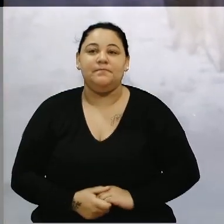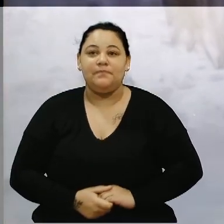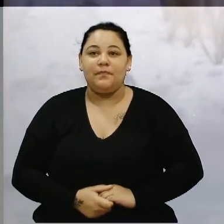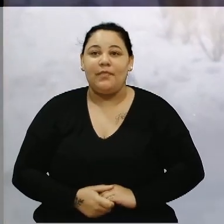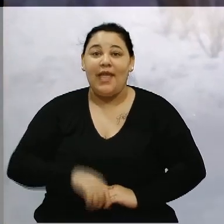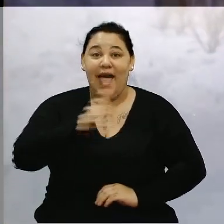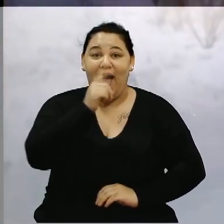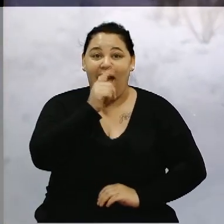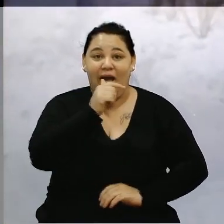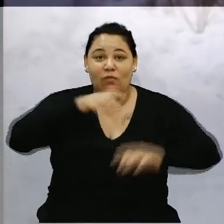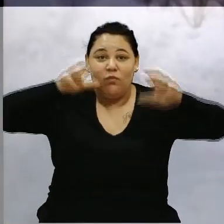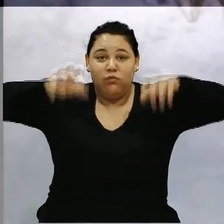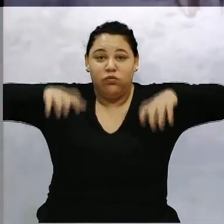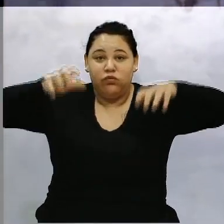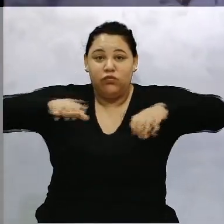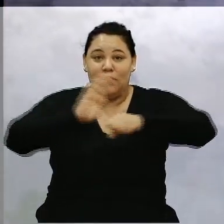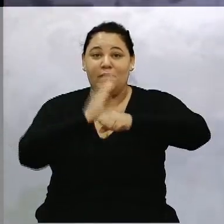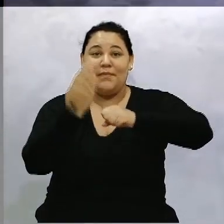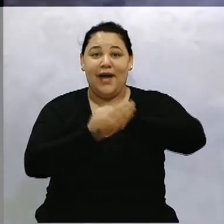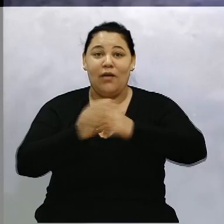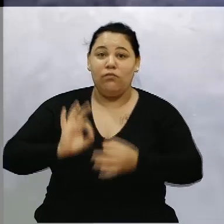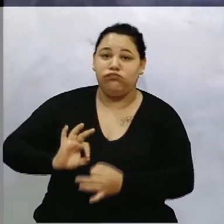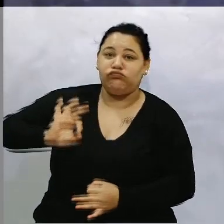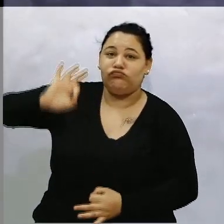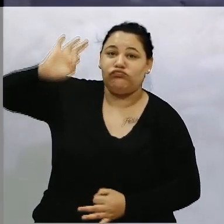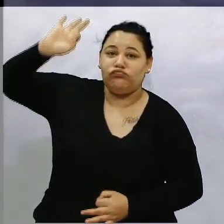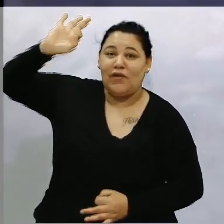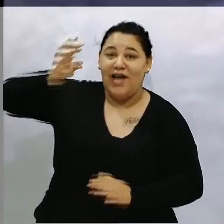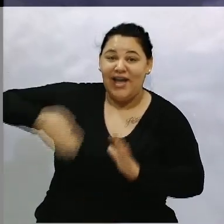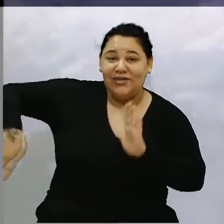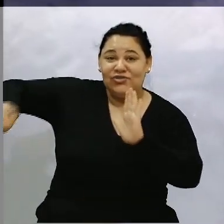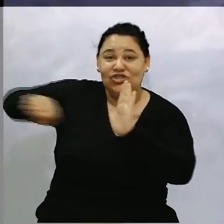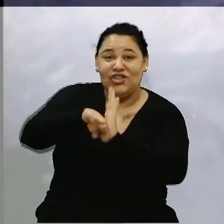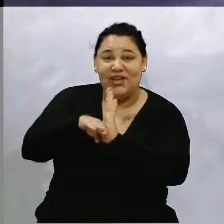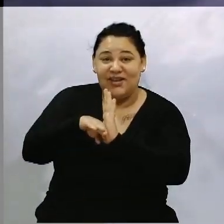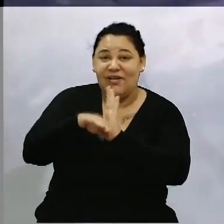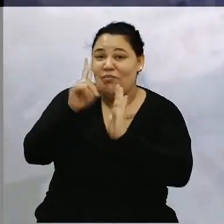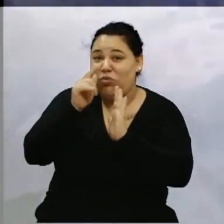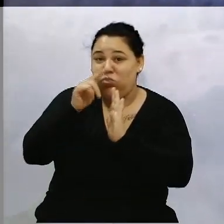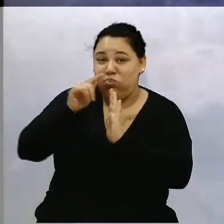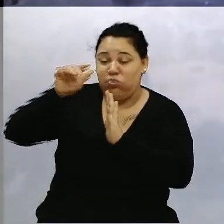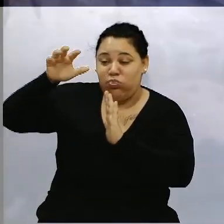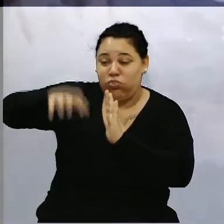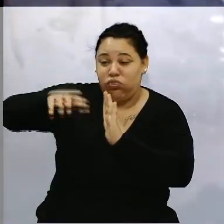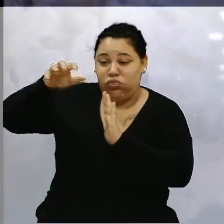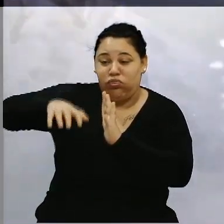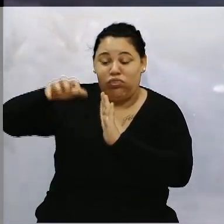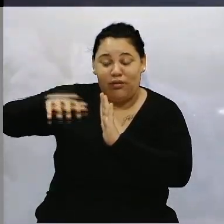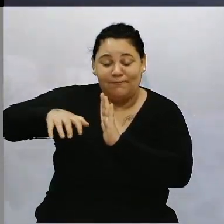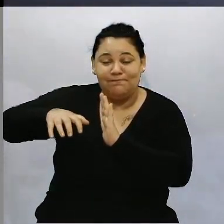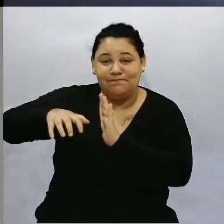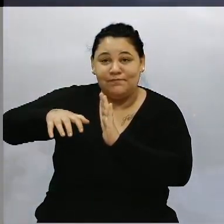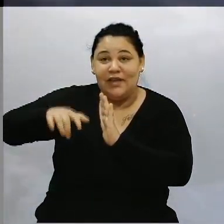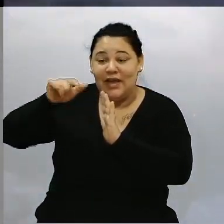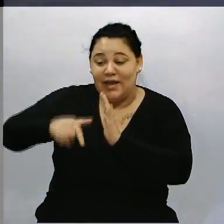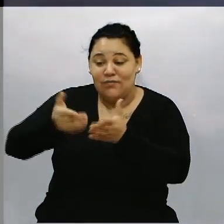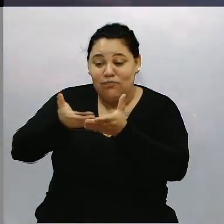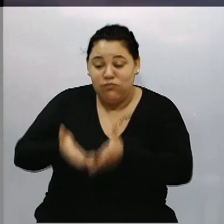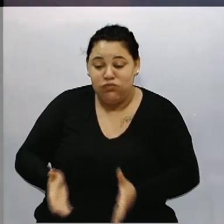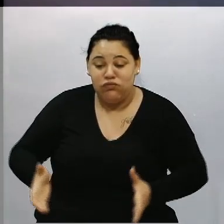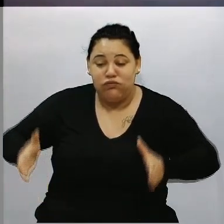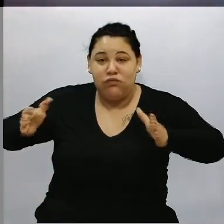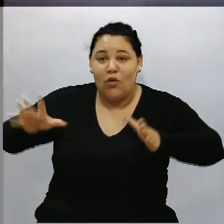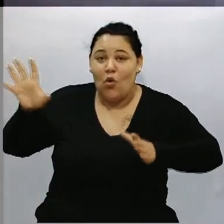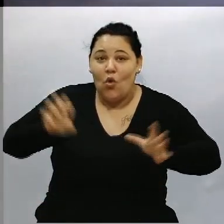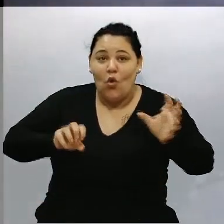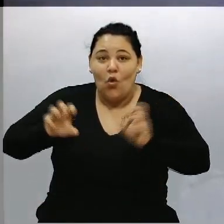da chuva de bairros mais altos chega aqui em grande quantidade pela rede de drenagem. O reservatório retém a água e